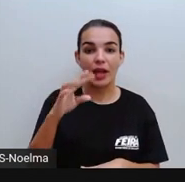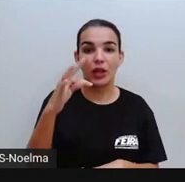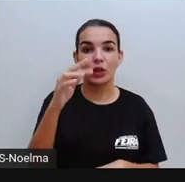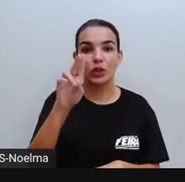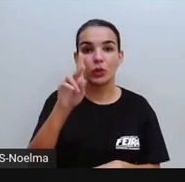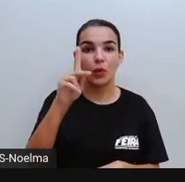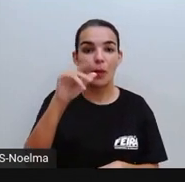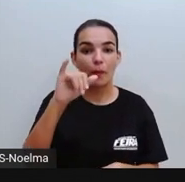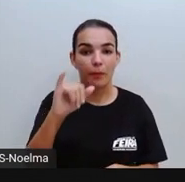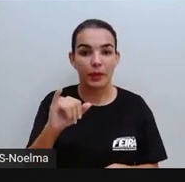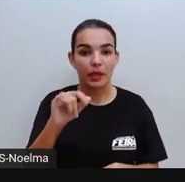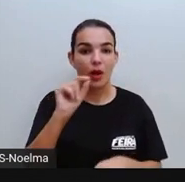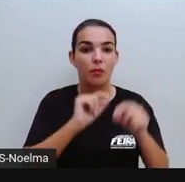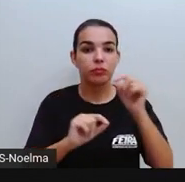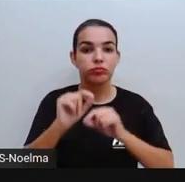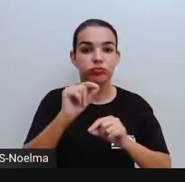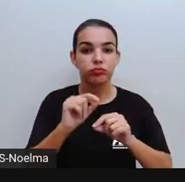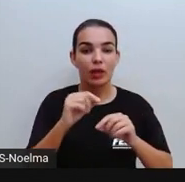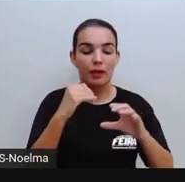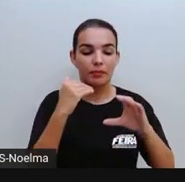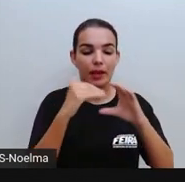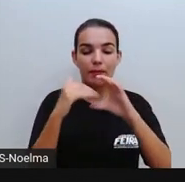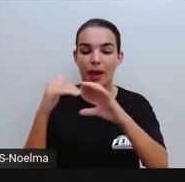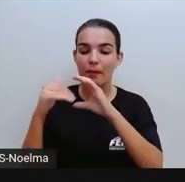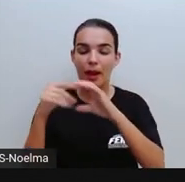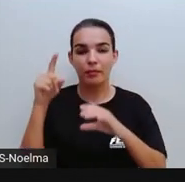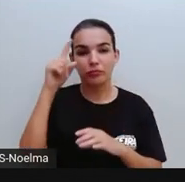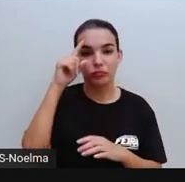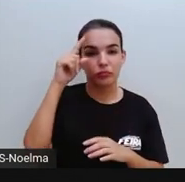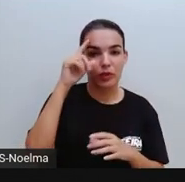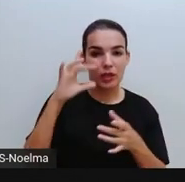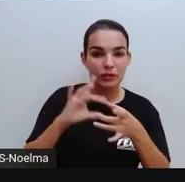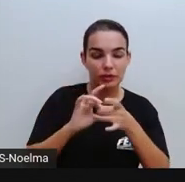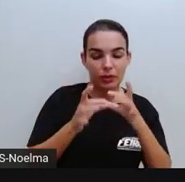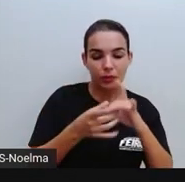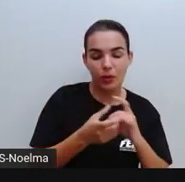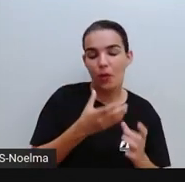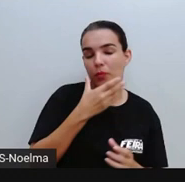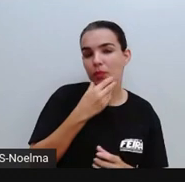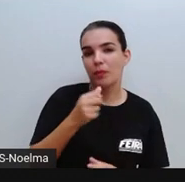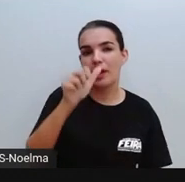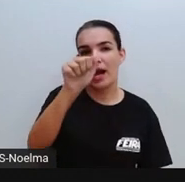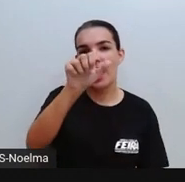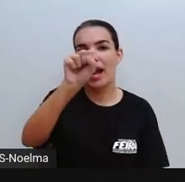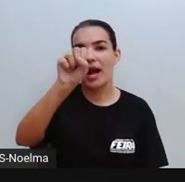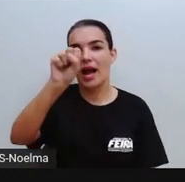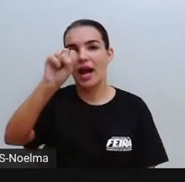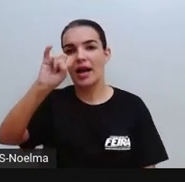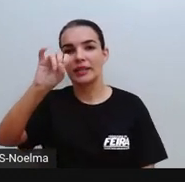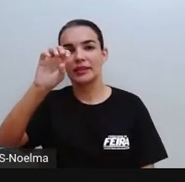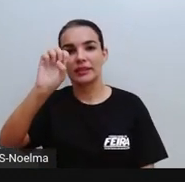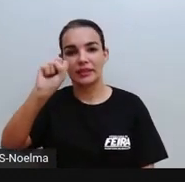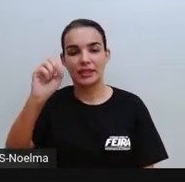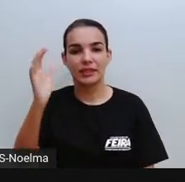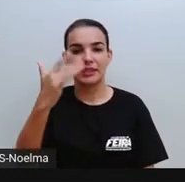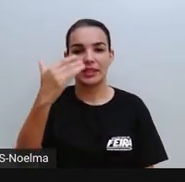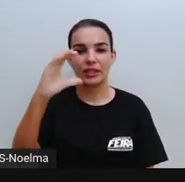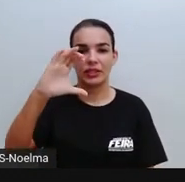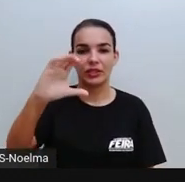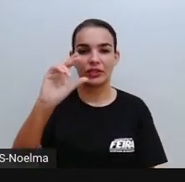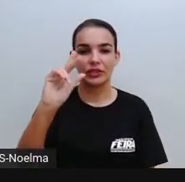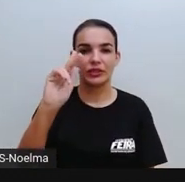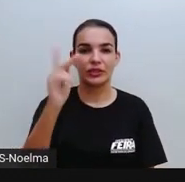um emissora de Diários Associados de Assis Chateaubriand tão foi